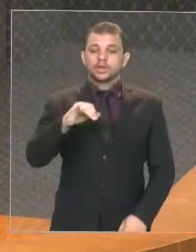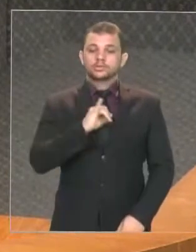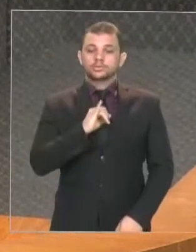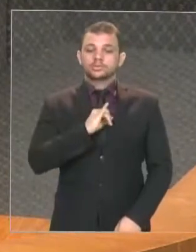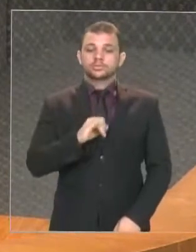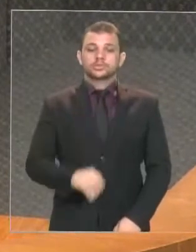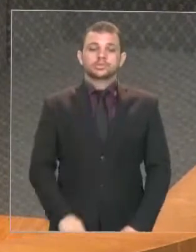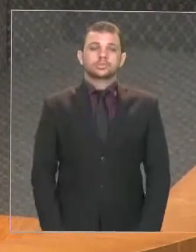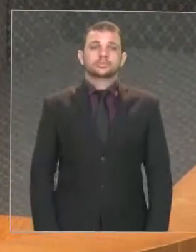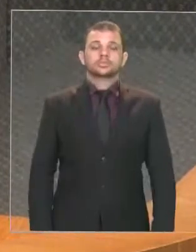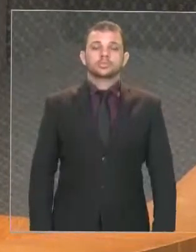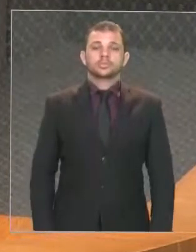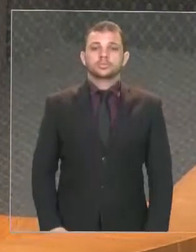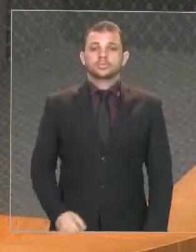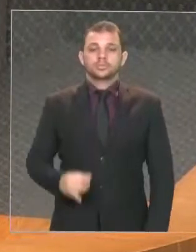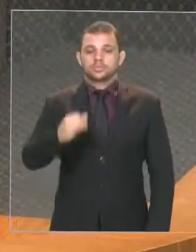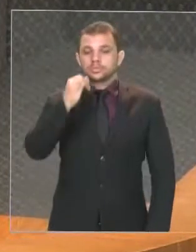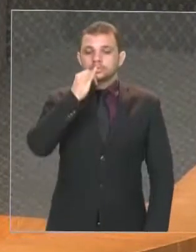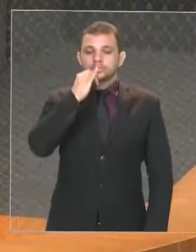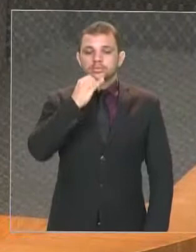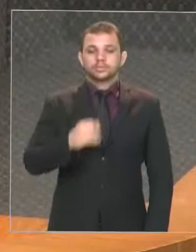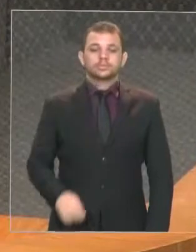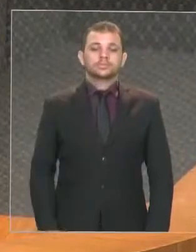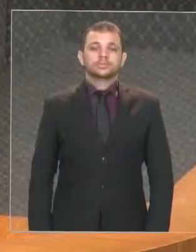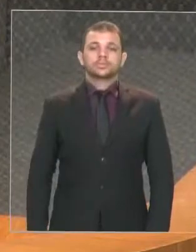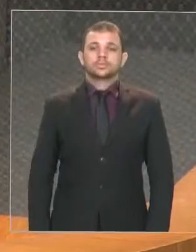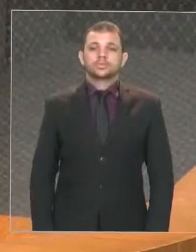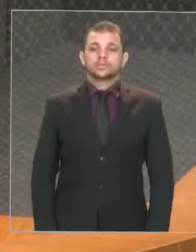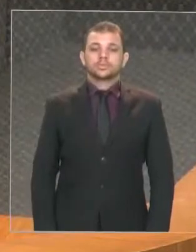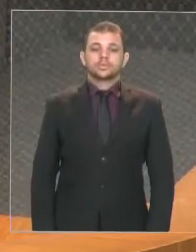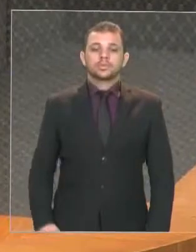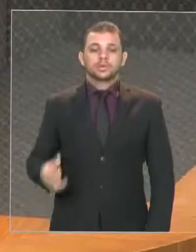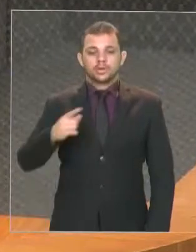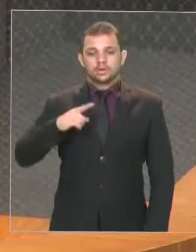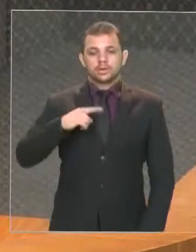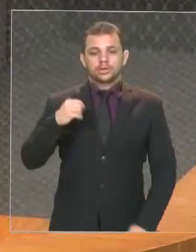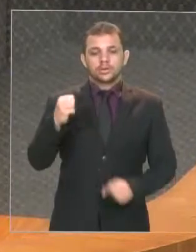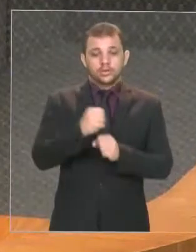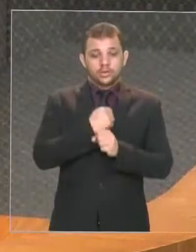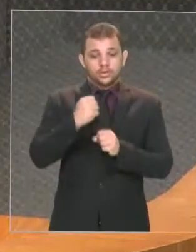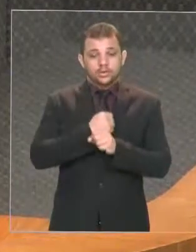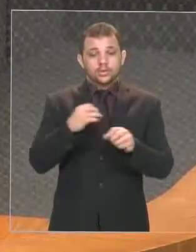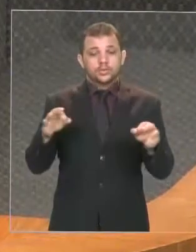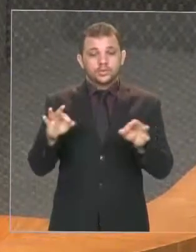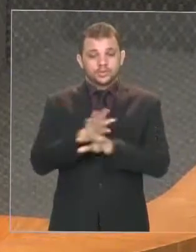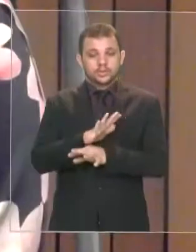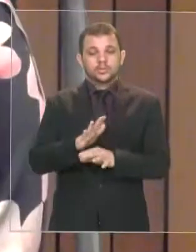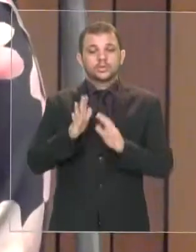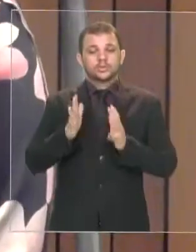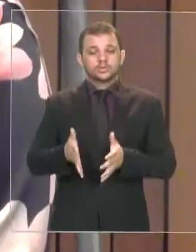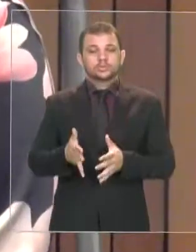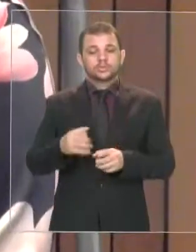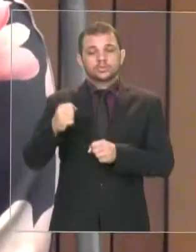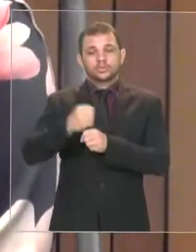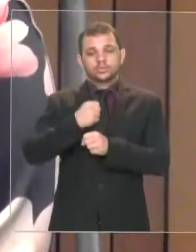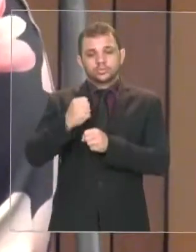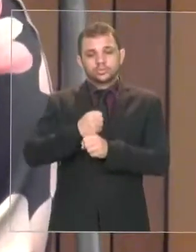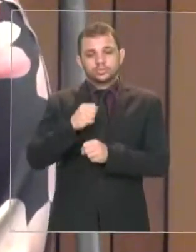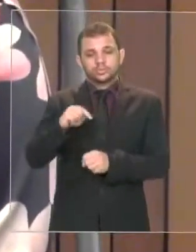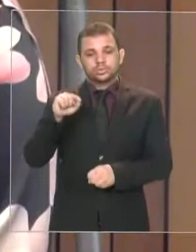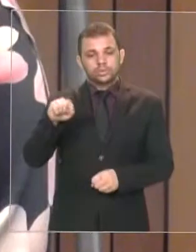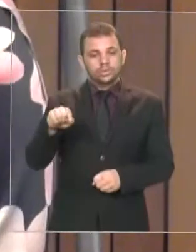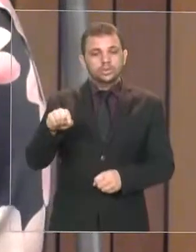tocantina. Dentre elas, senhor presidente, eu quero ressaltar uma obra que foi concluída, uma obra assim, muito